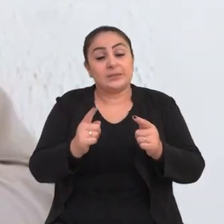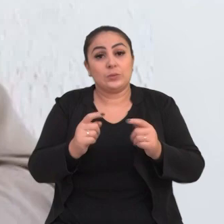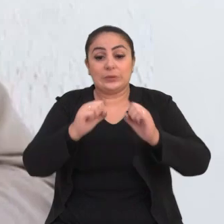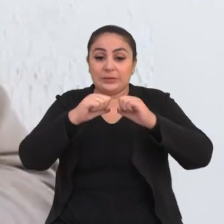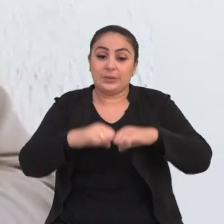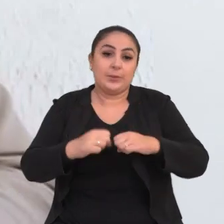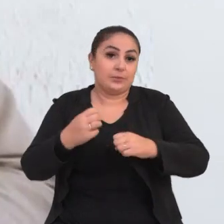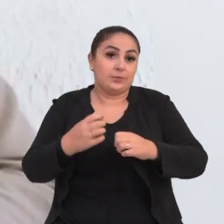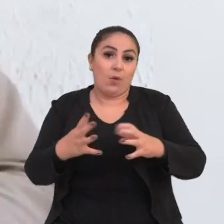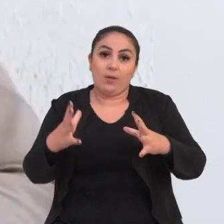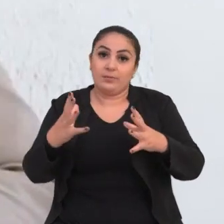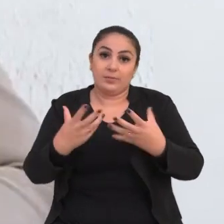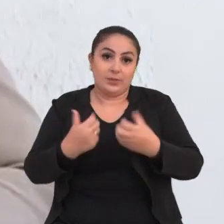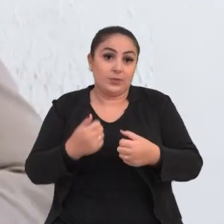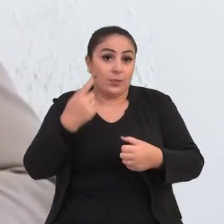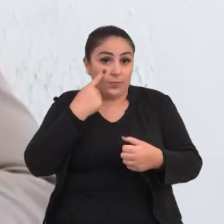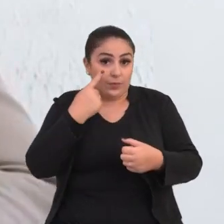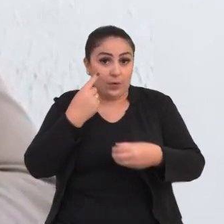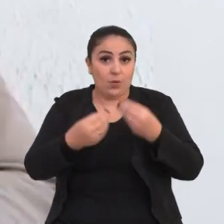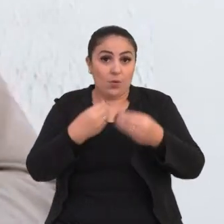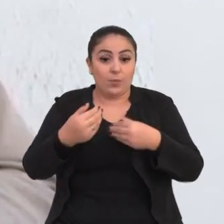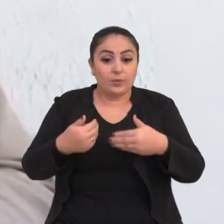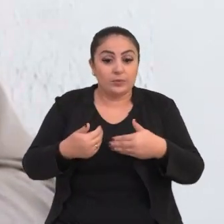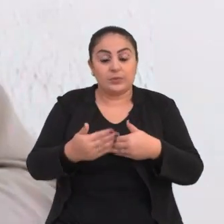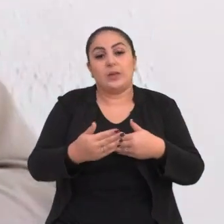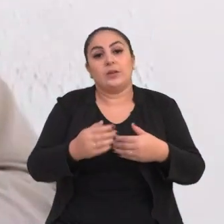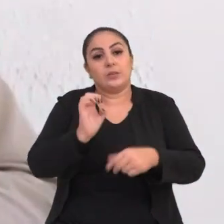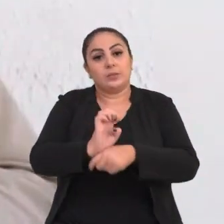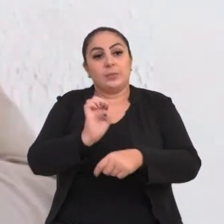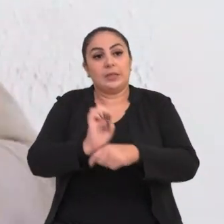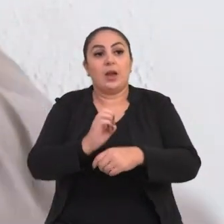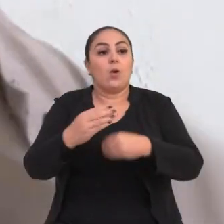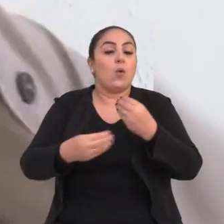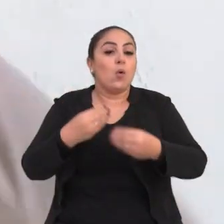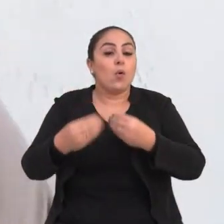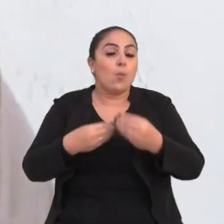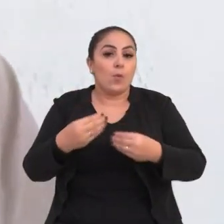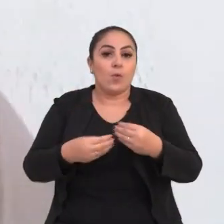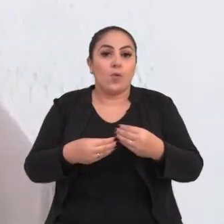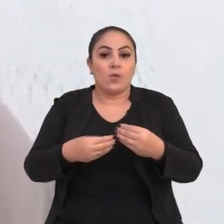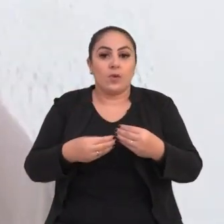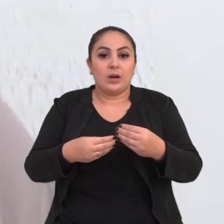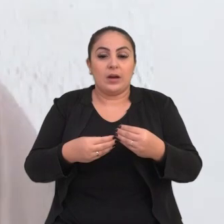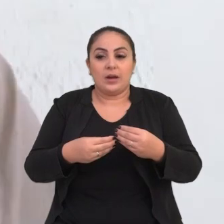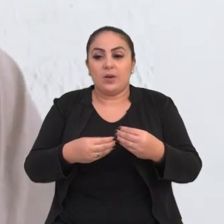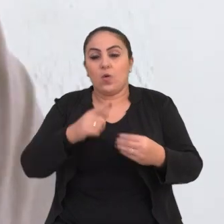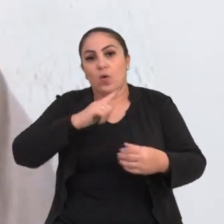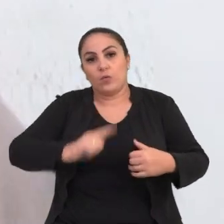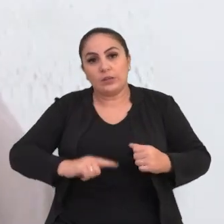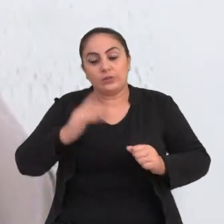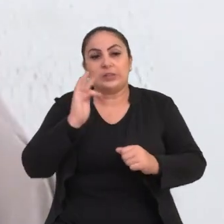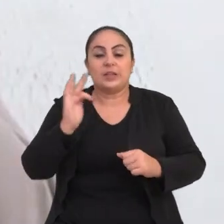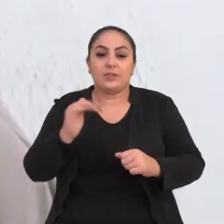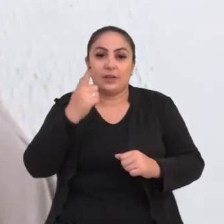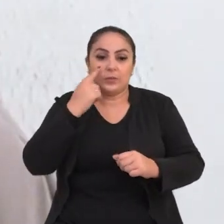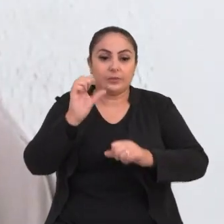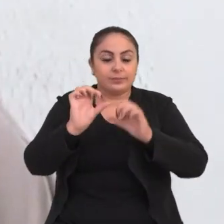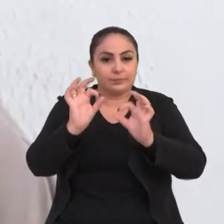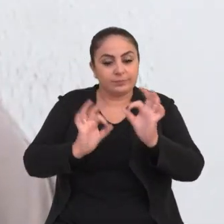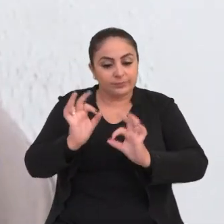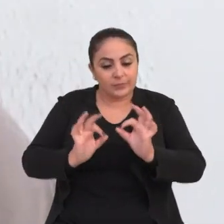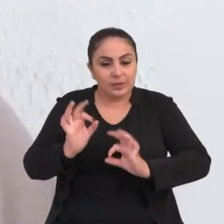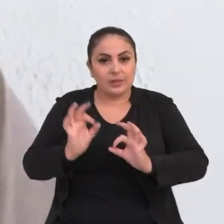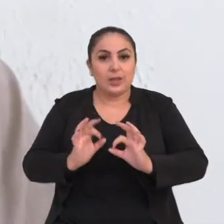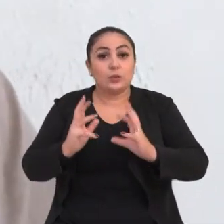entanto o sistema não suporta isso. Vamos ver como é que vai ser aí, aguardar como que o governo federal vai